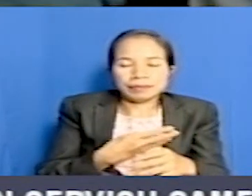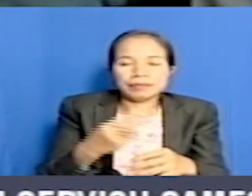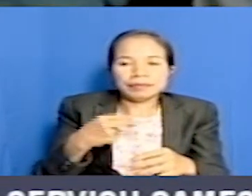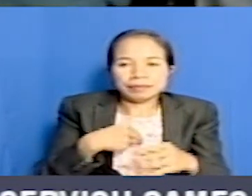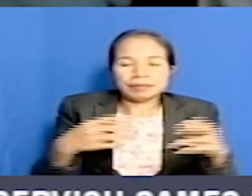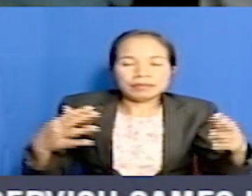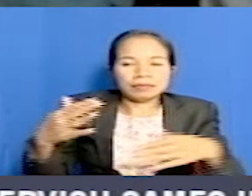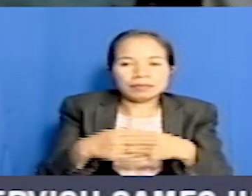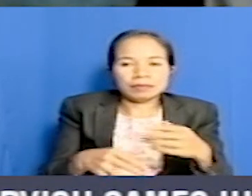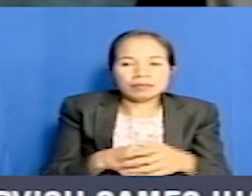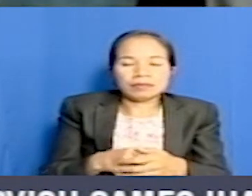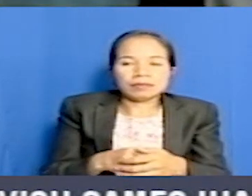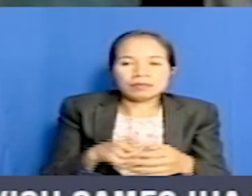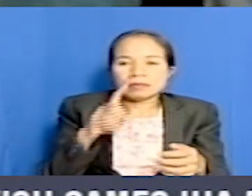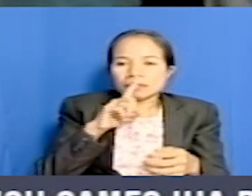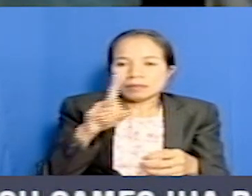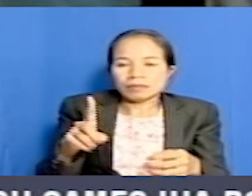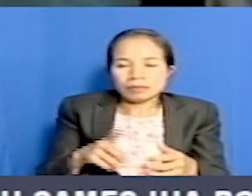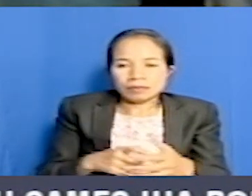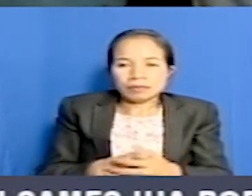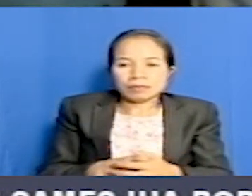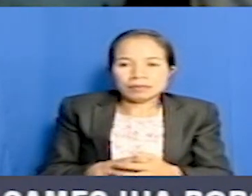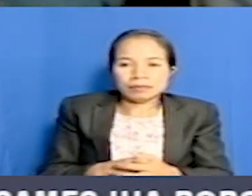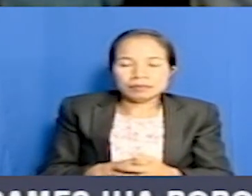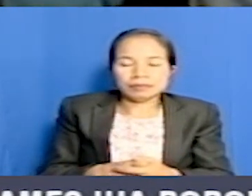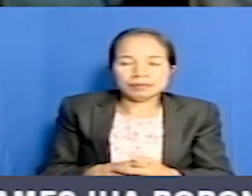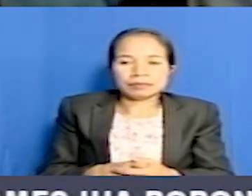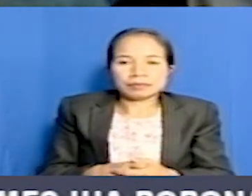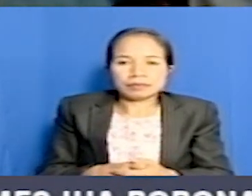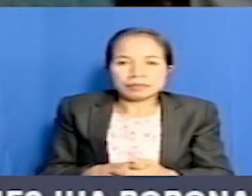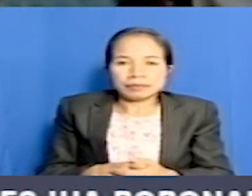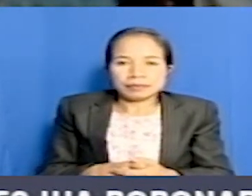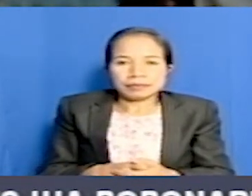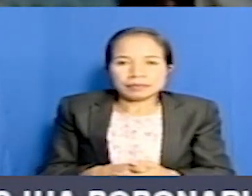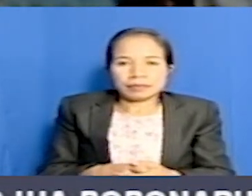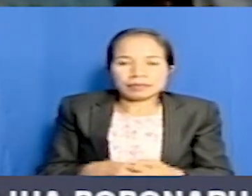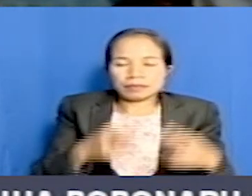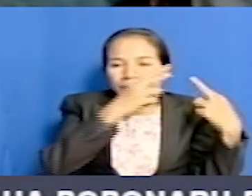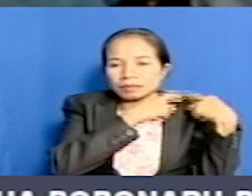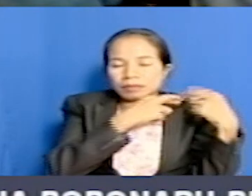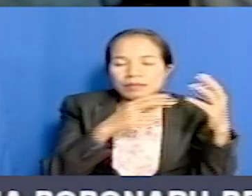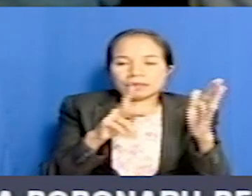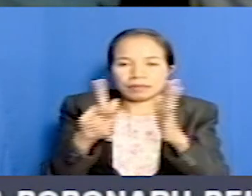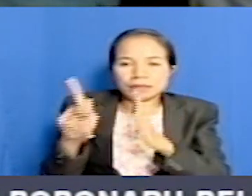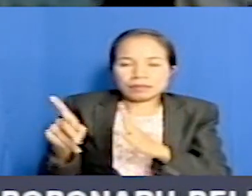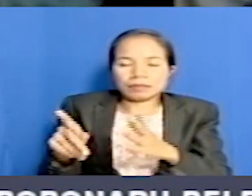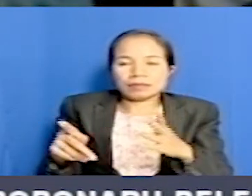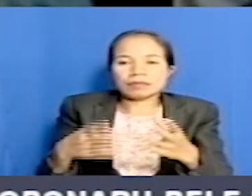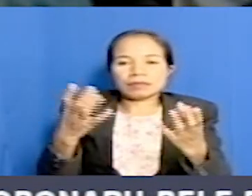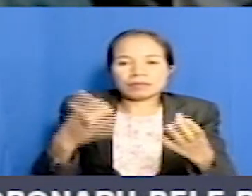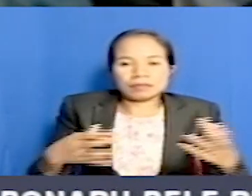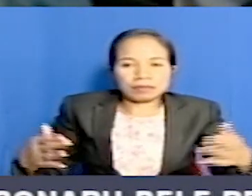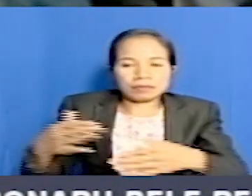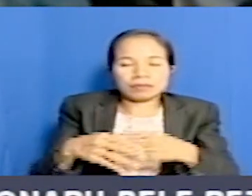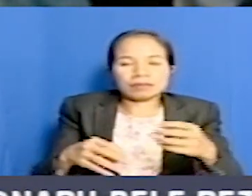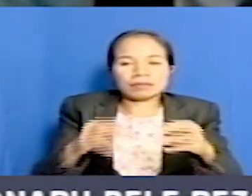Clibur ne sa ilegal, atau siapa masalahnya. Presiden Simonos pose planu hakarak halibur 12